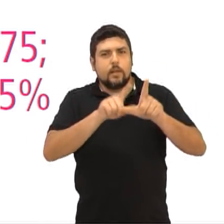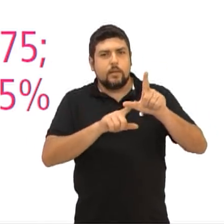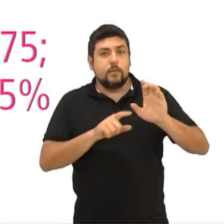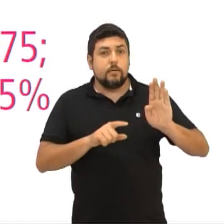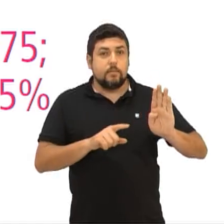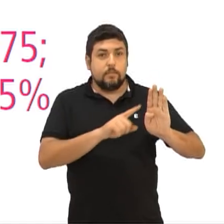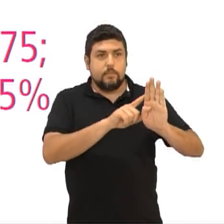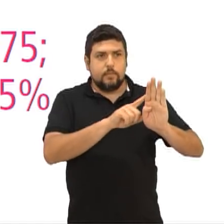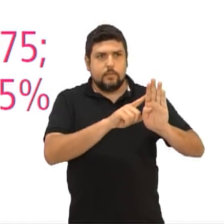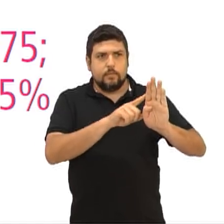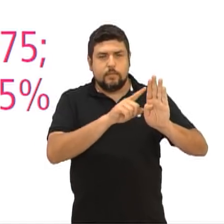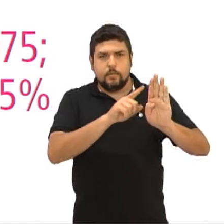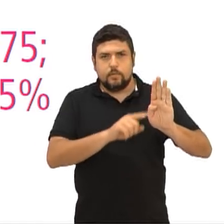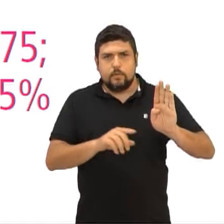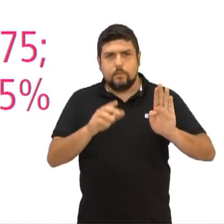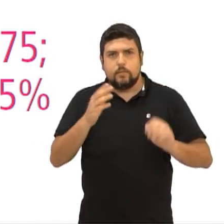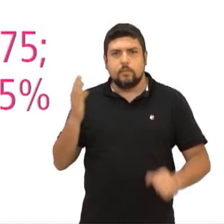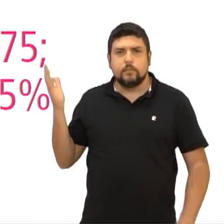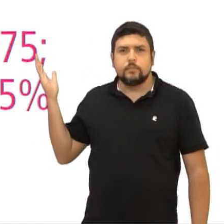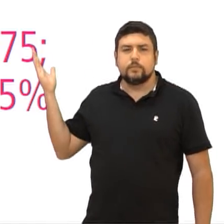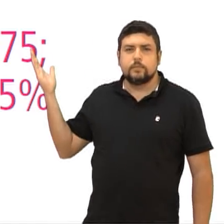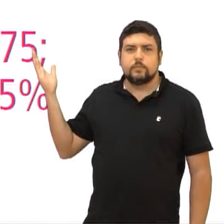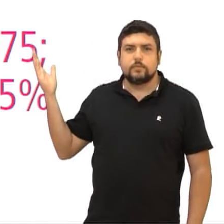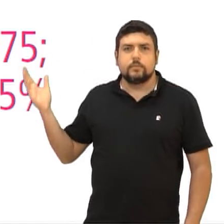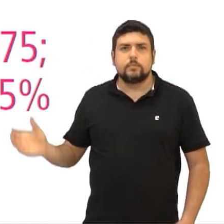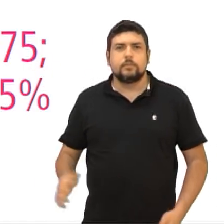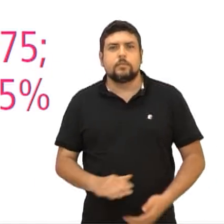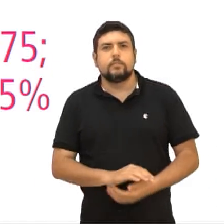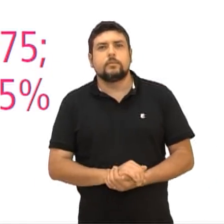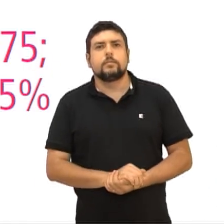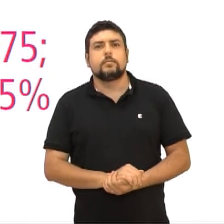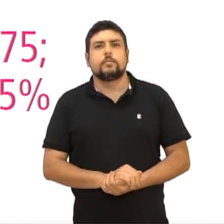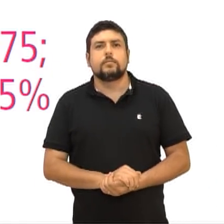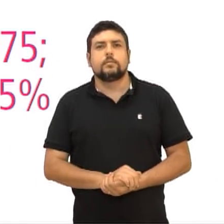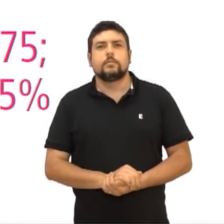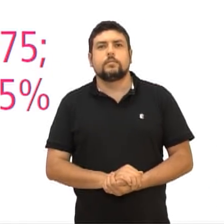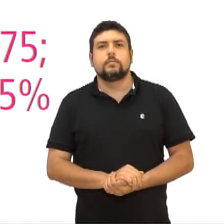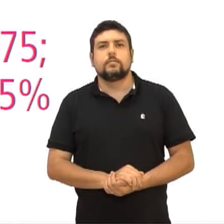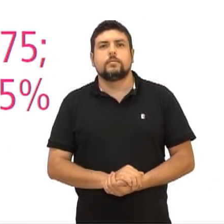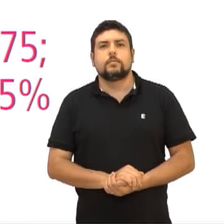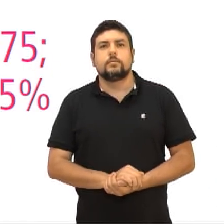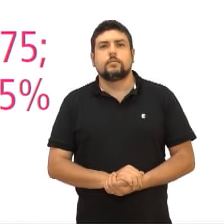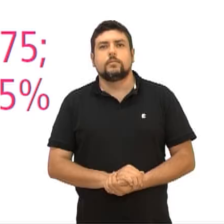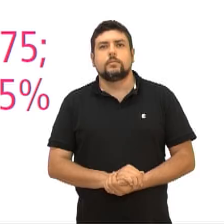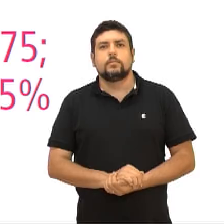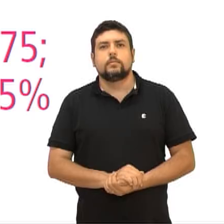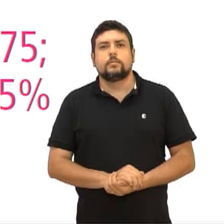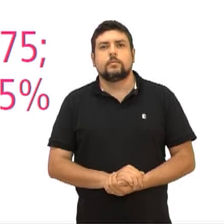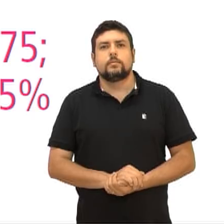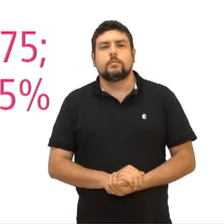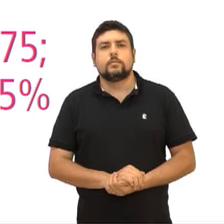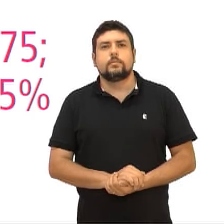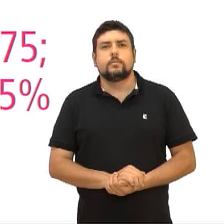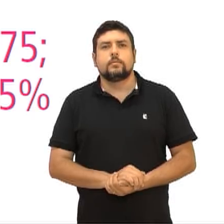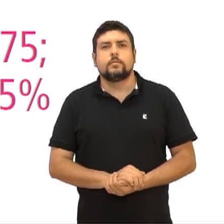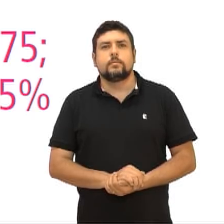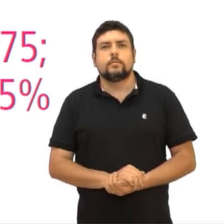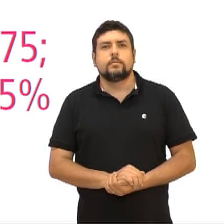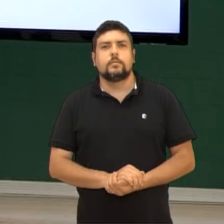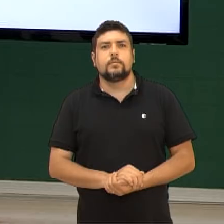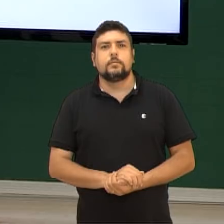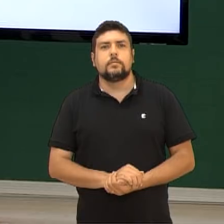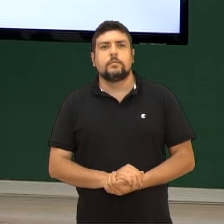100, ficaria na forma decimal 0,112, já na porcentagem